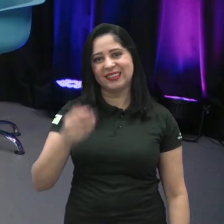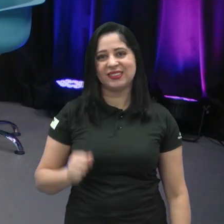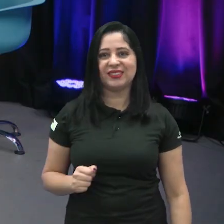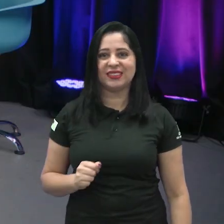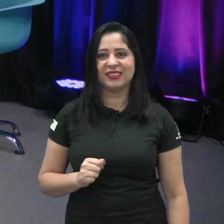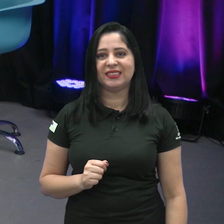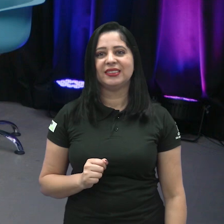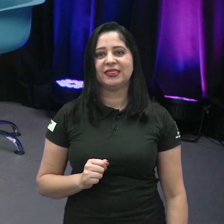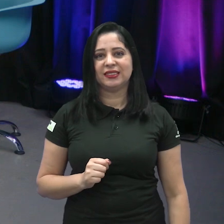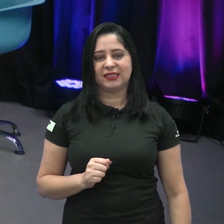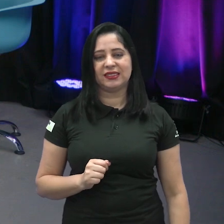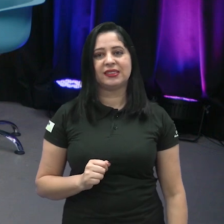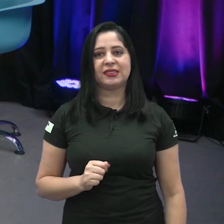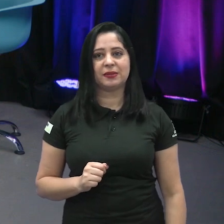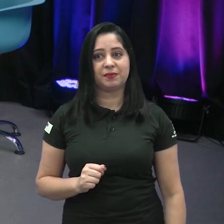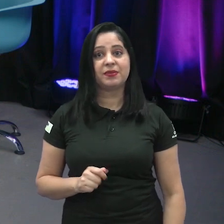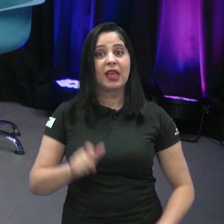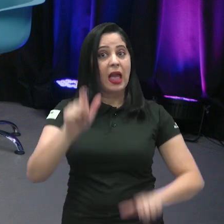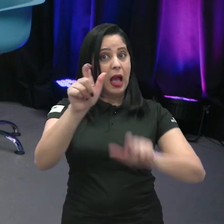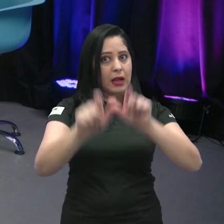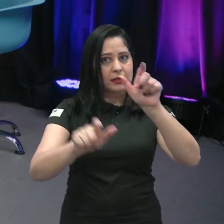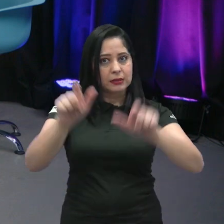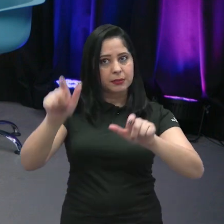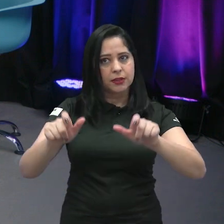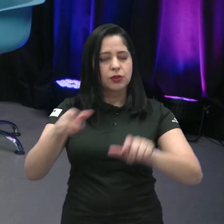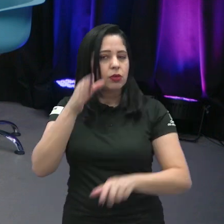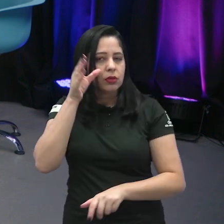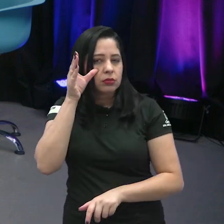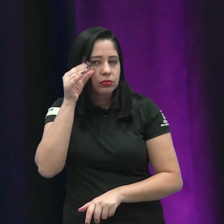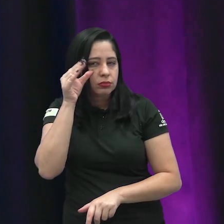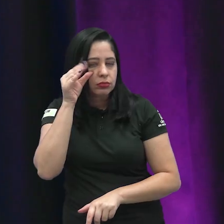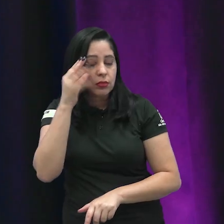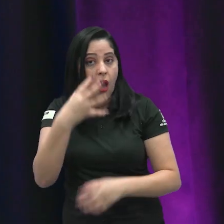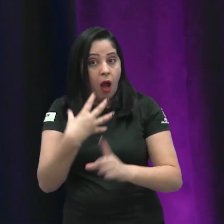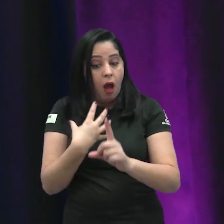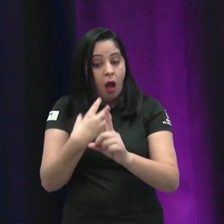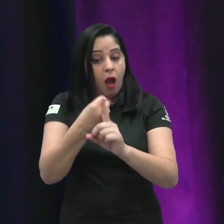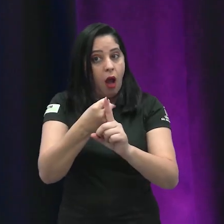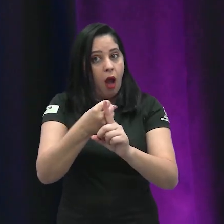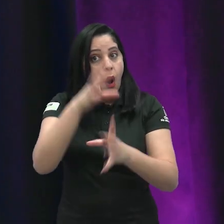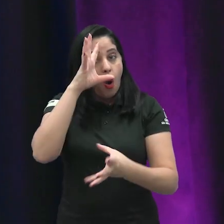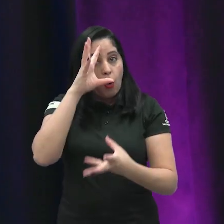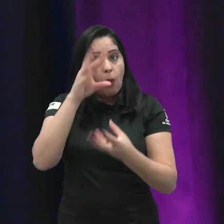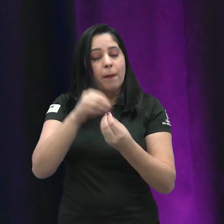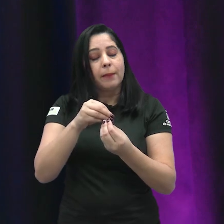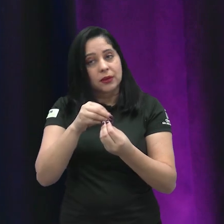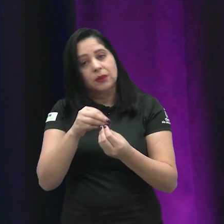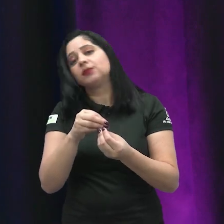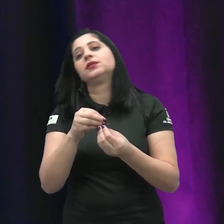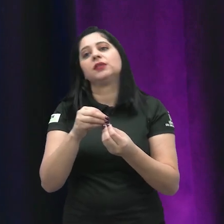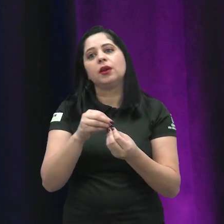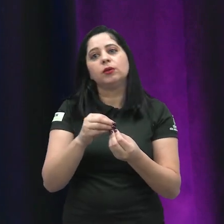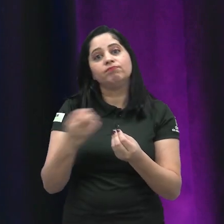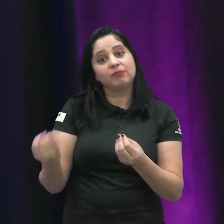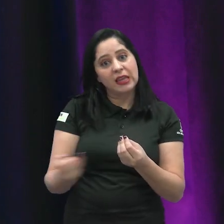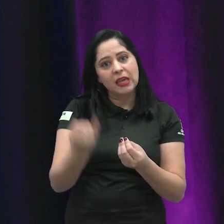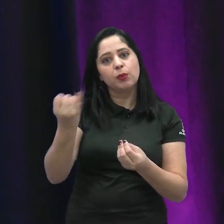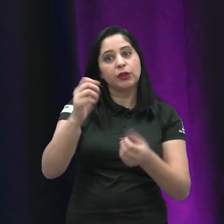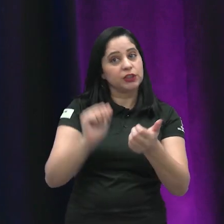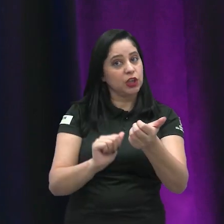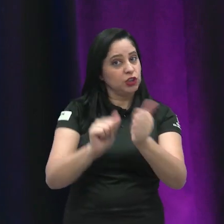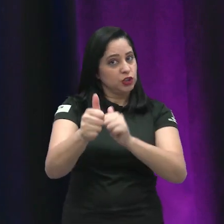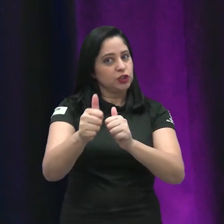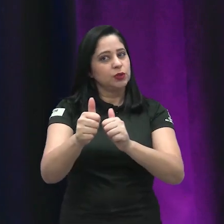sua participação aqui conosco, né? Que as pessoas possam ter se inspirado um pouquinho, entendido um pouquinho mais a profundidade